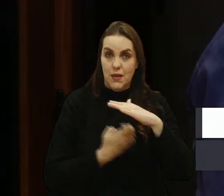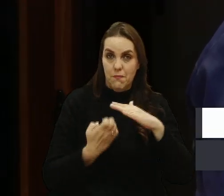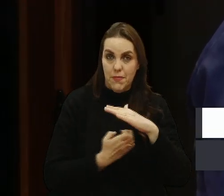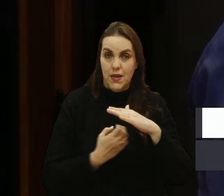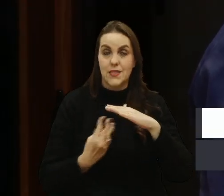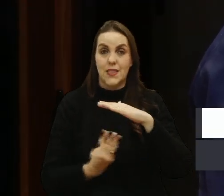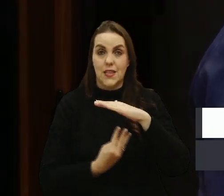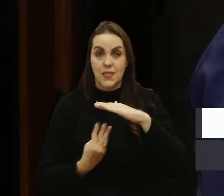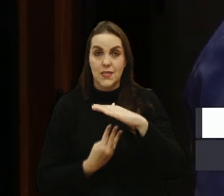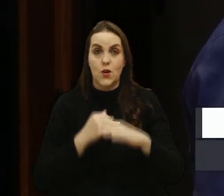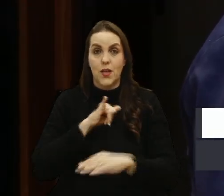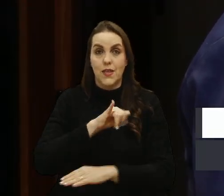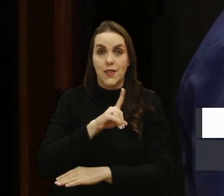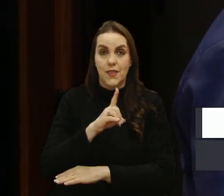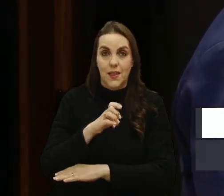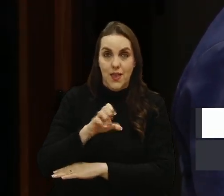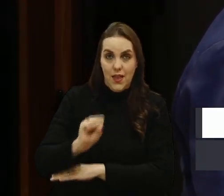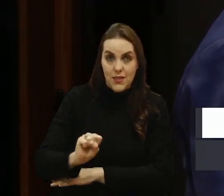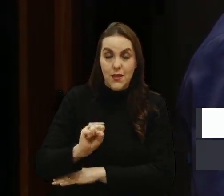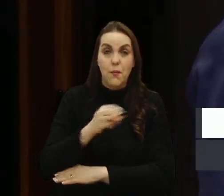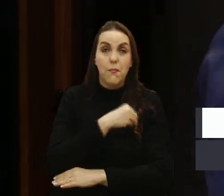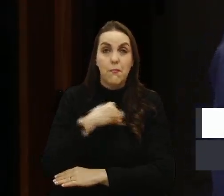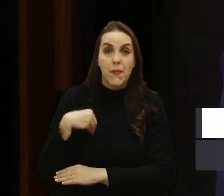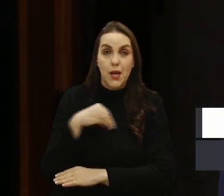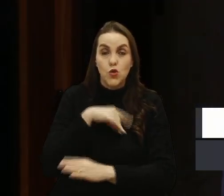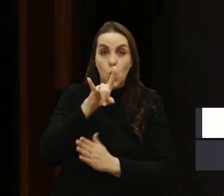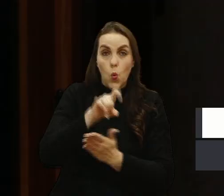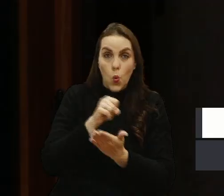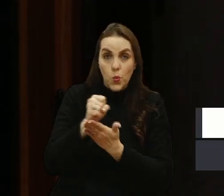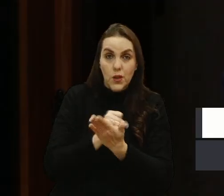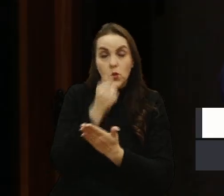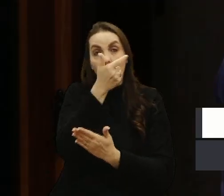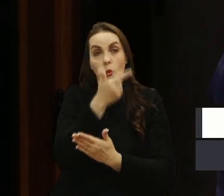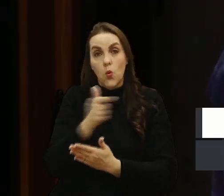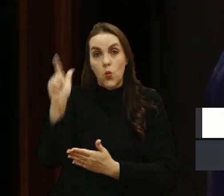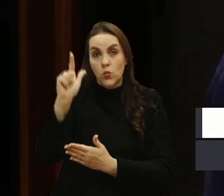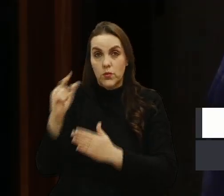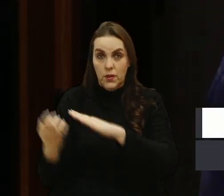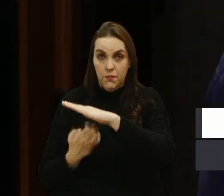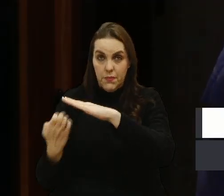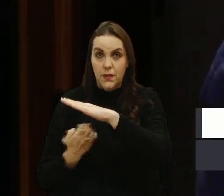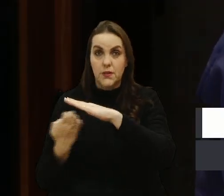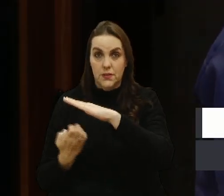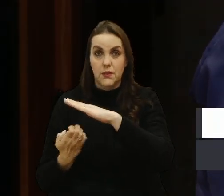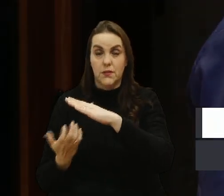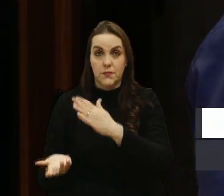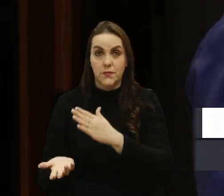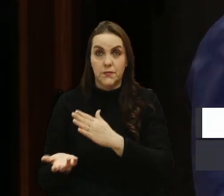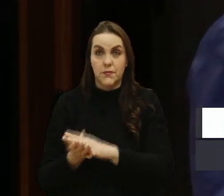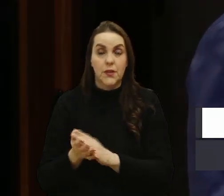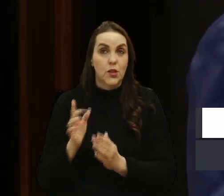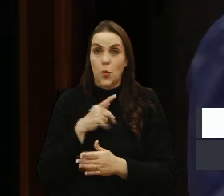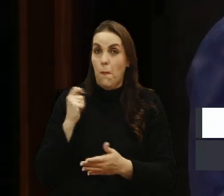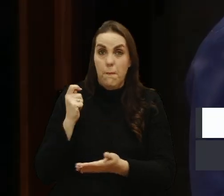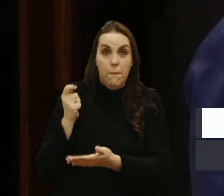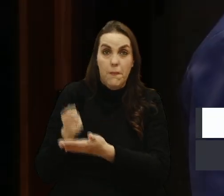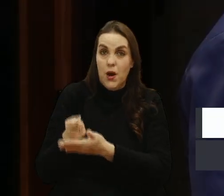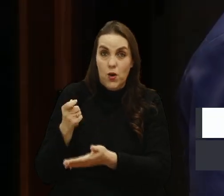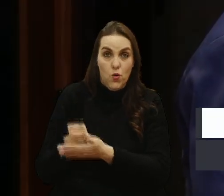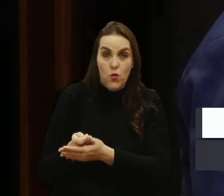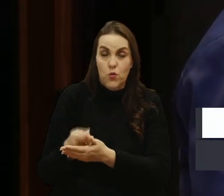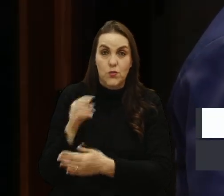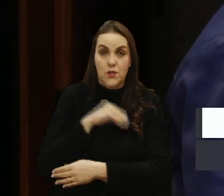Ideias, os médicos são contratados por uma outra empresa, que não pagou o